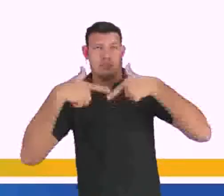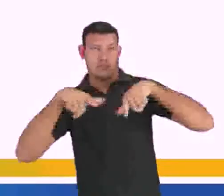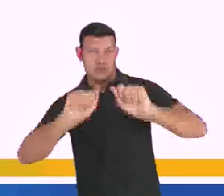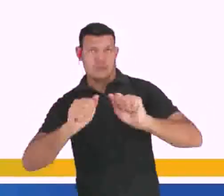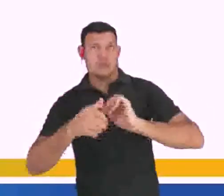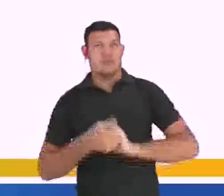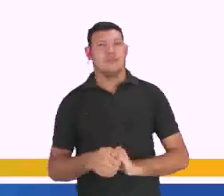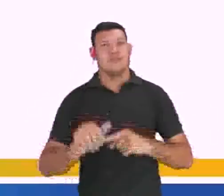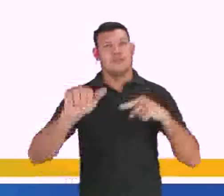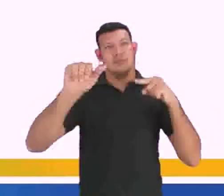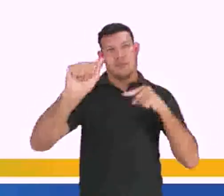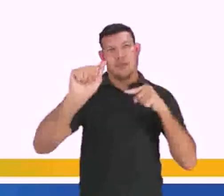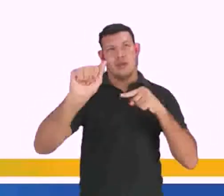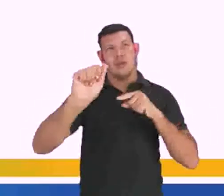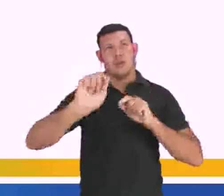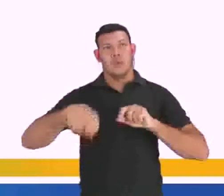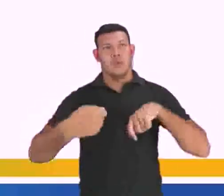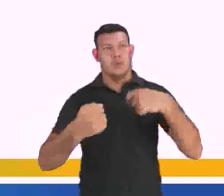linguagem?